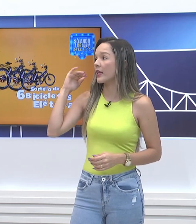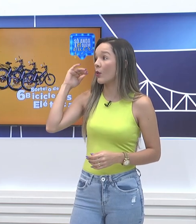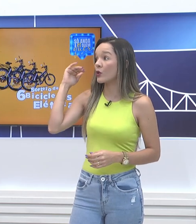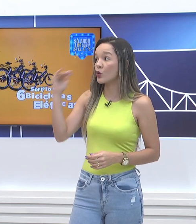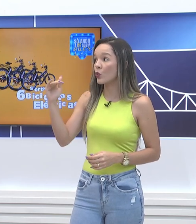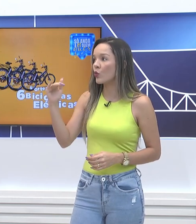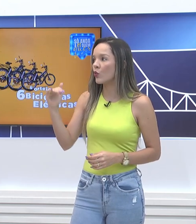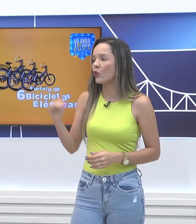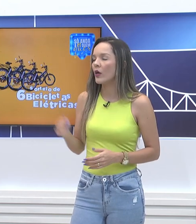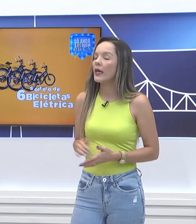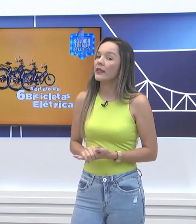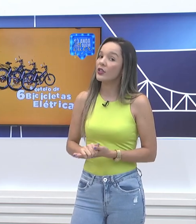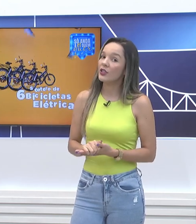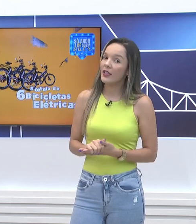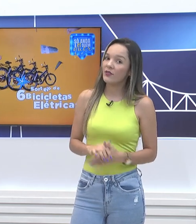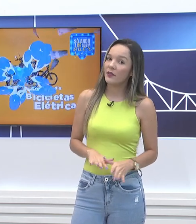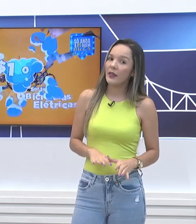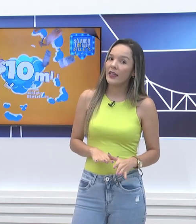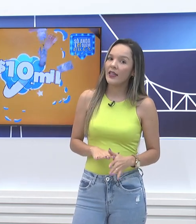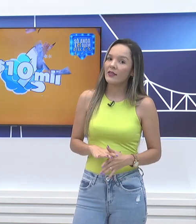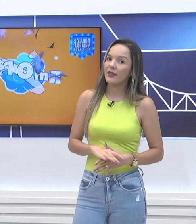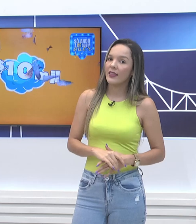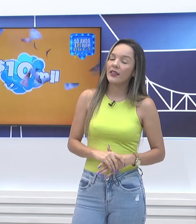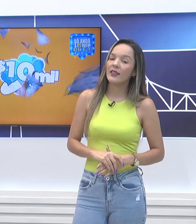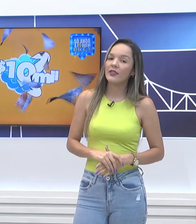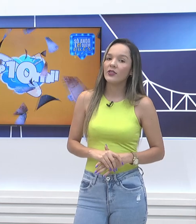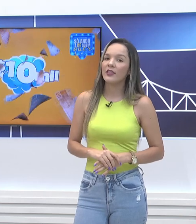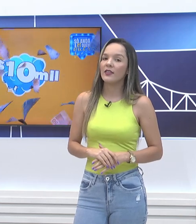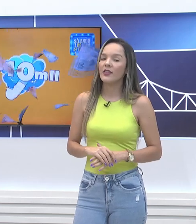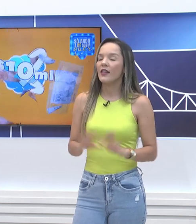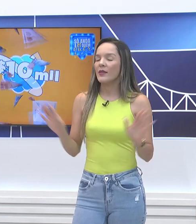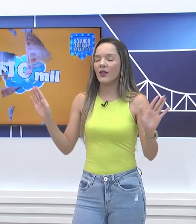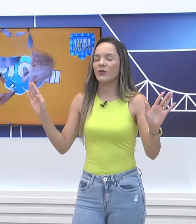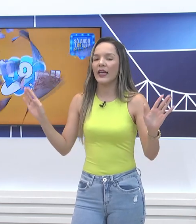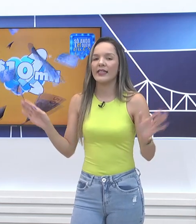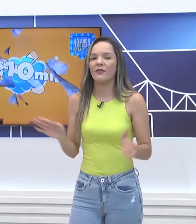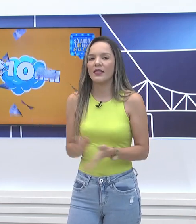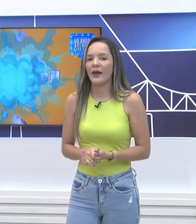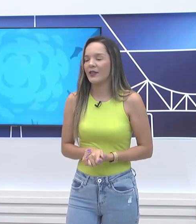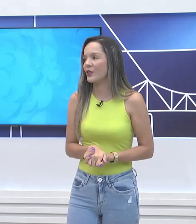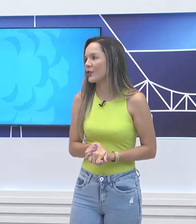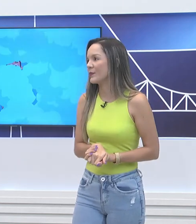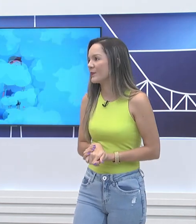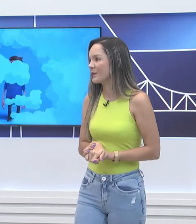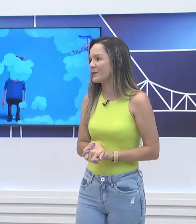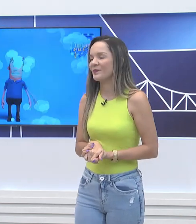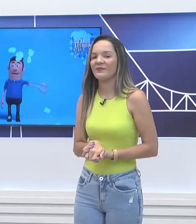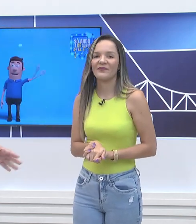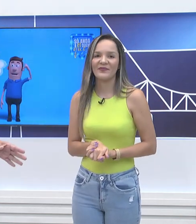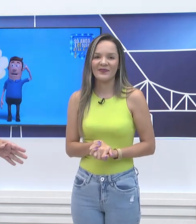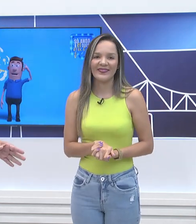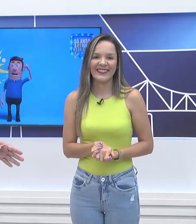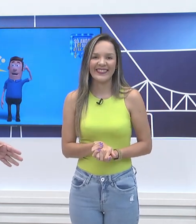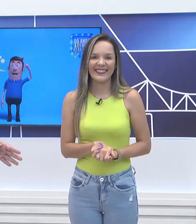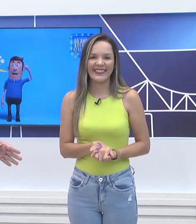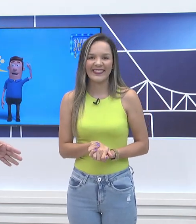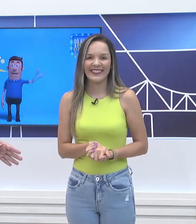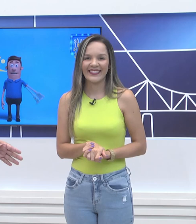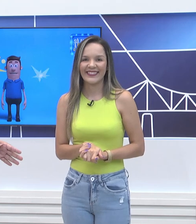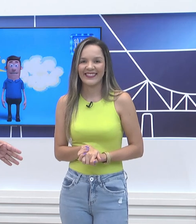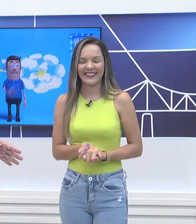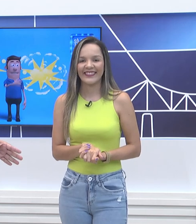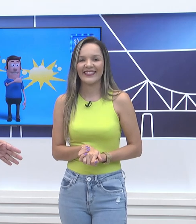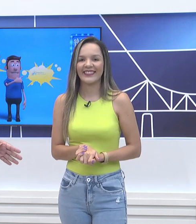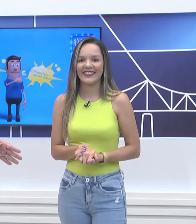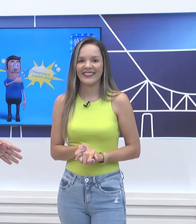verde, né? Tá no azul. Tem gente que tá no vermelho, no laranja. Mas acontece, é, faz parte. Mas se você está no vermelho